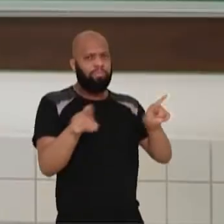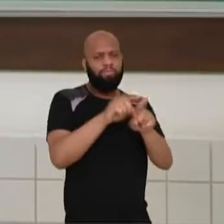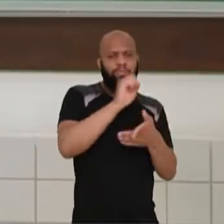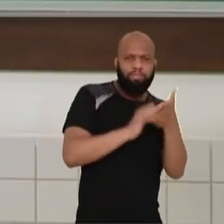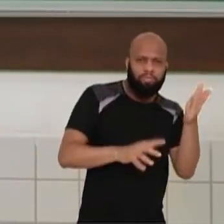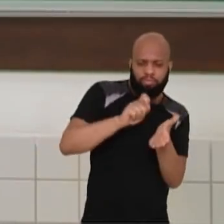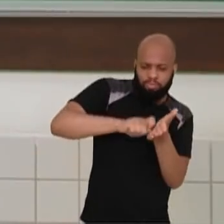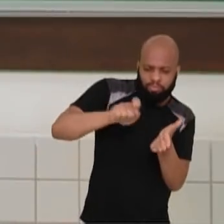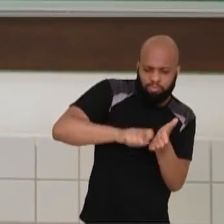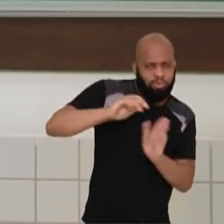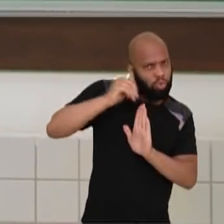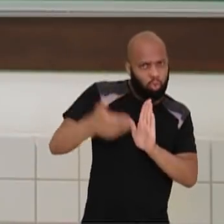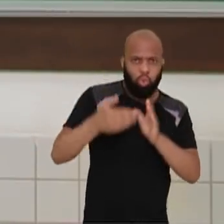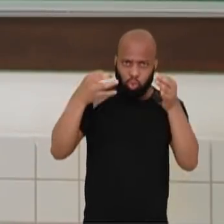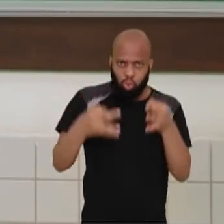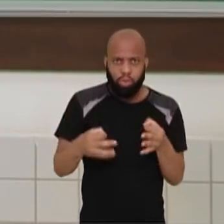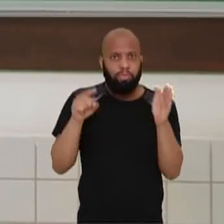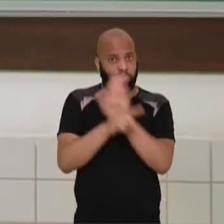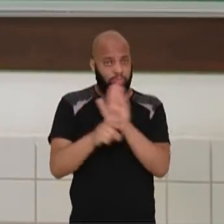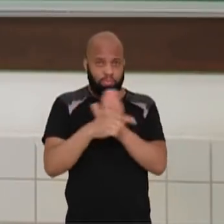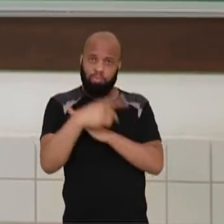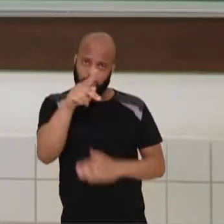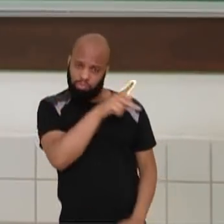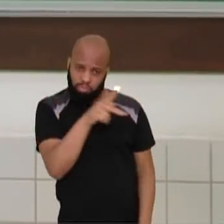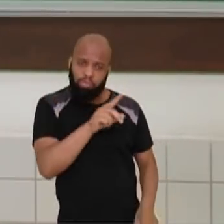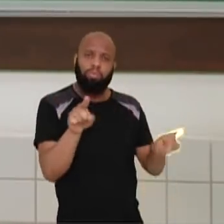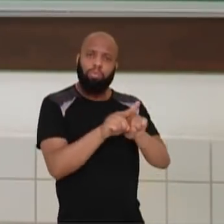deverzinho, anota o que tem que anotar, pergunta para o seu